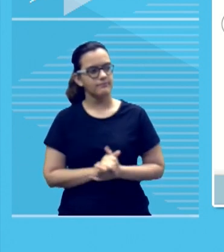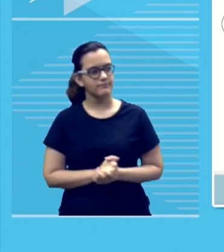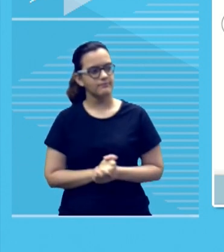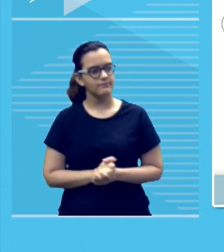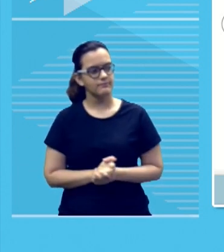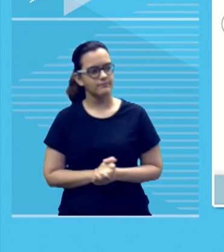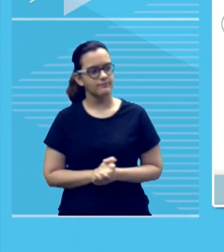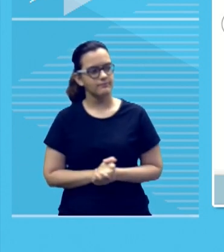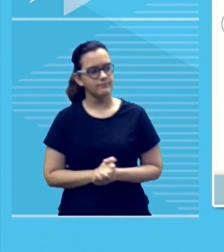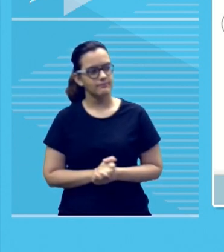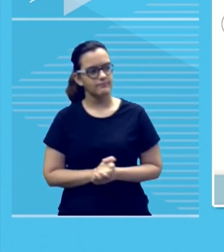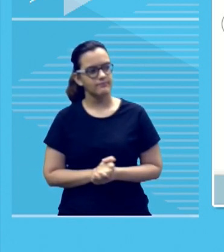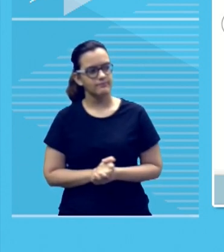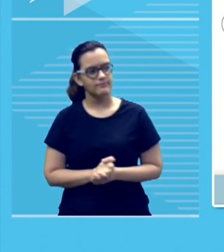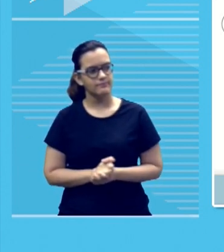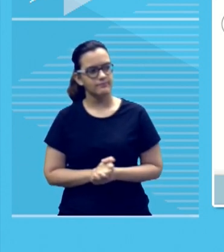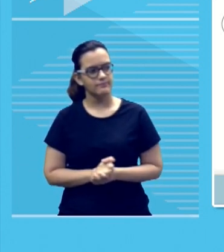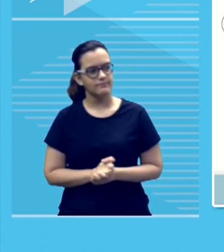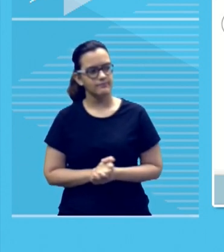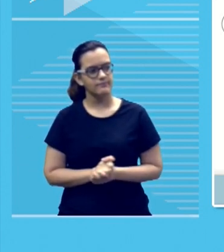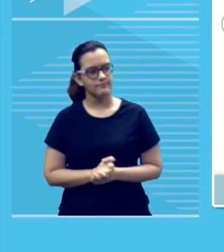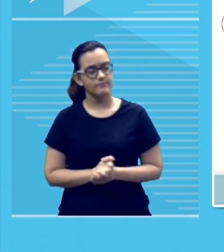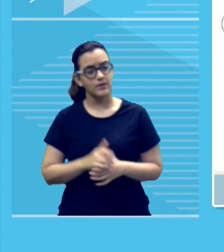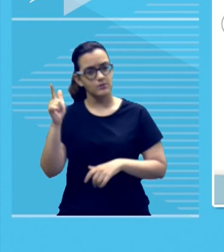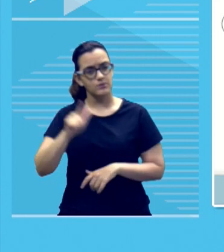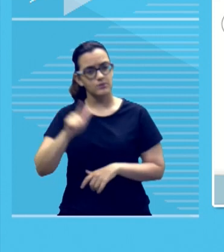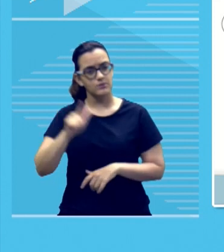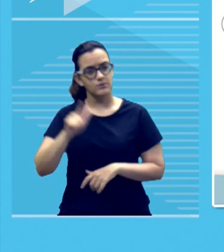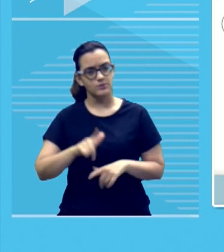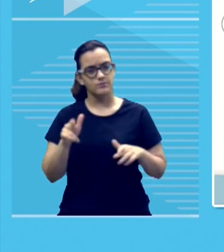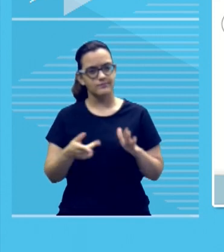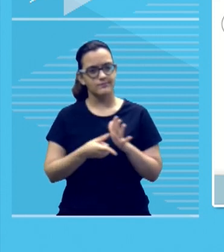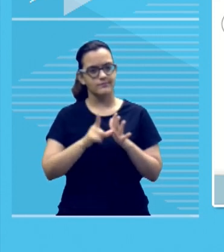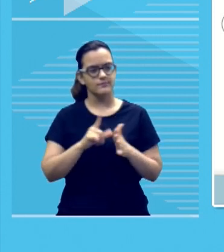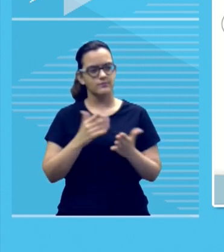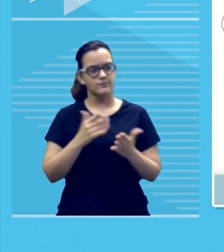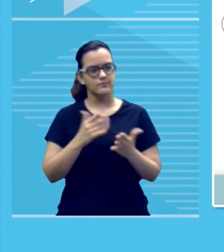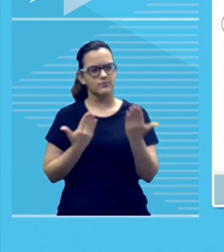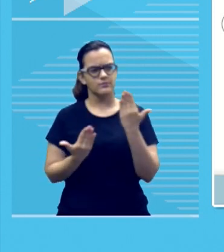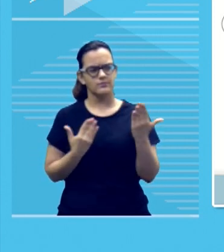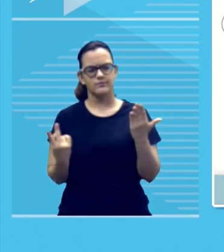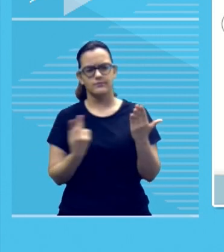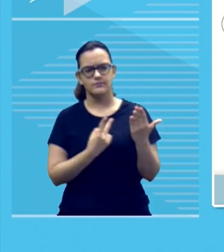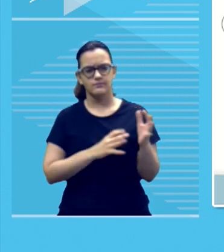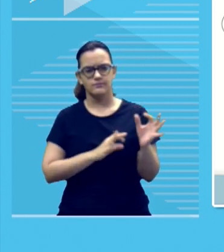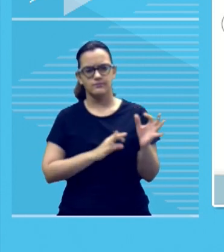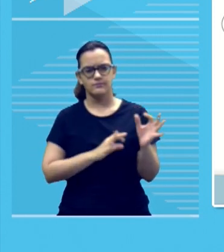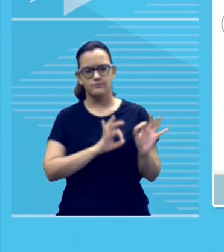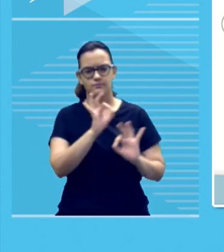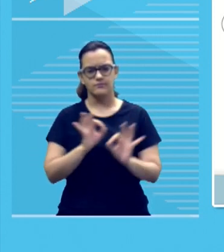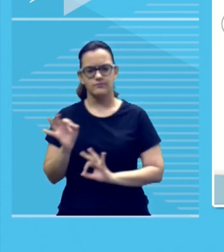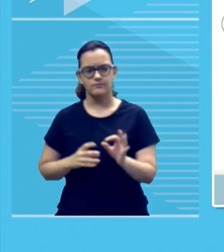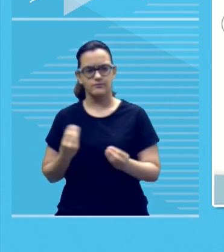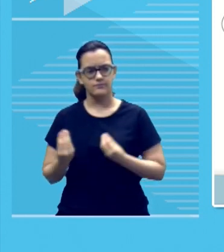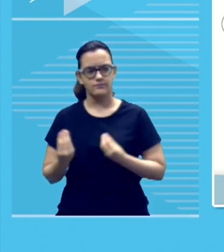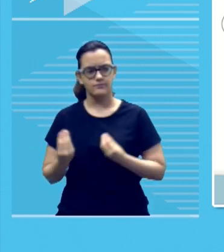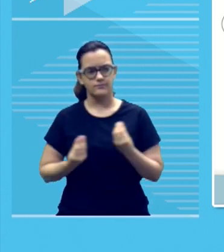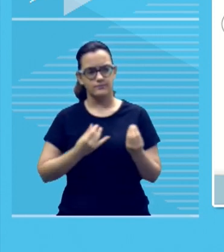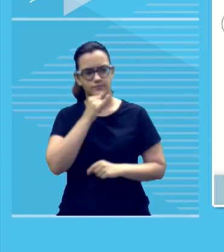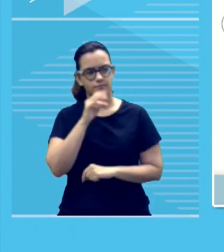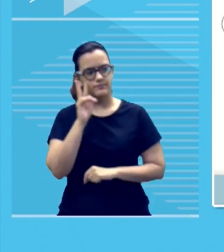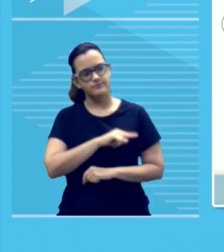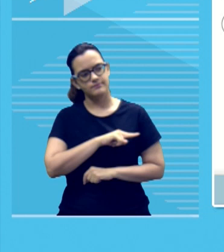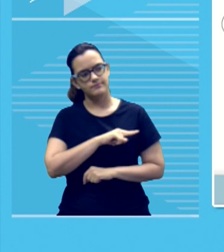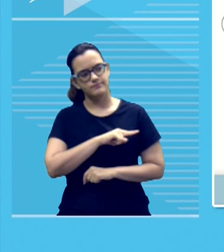só pode ser cadeia porque vamos ver aqui o isomeria de cadeia porque a cadeia carbônica